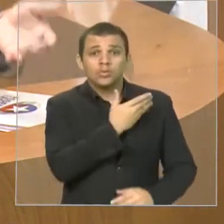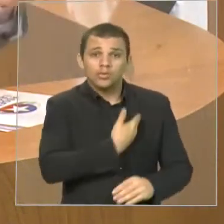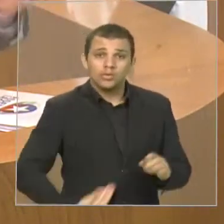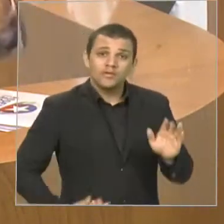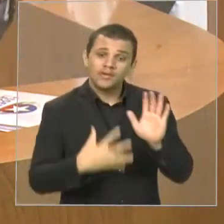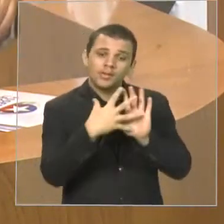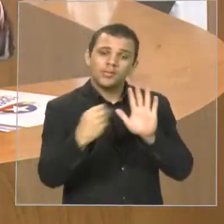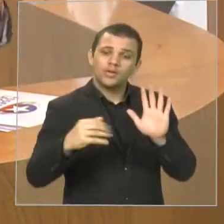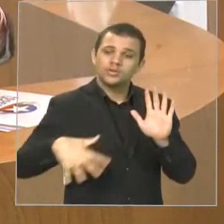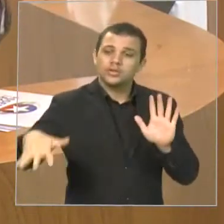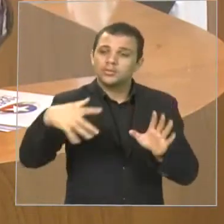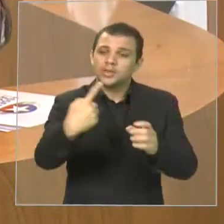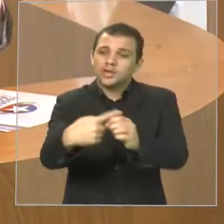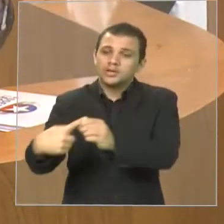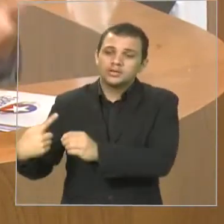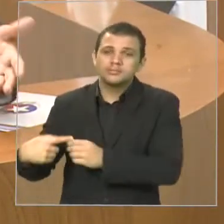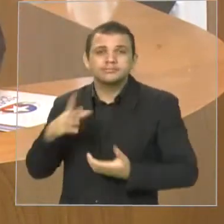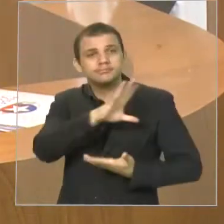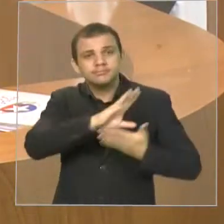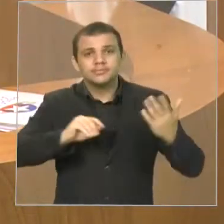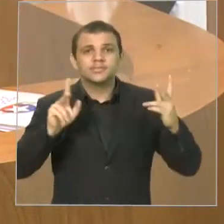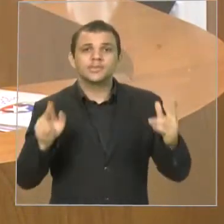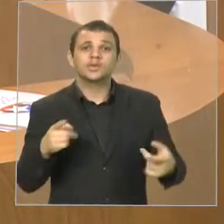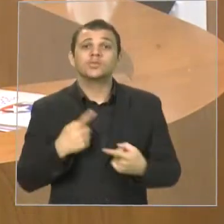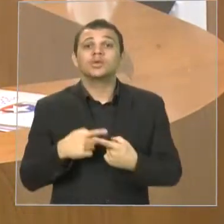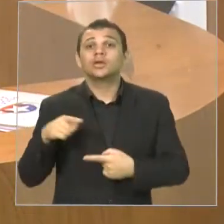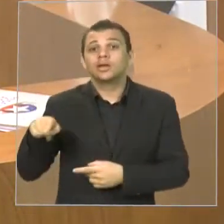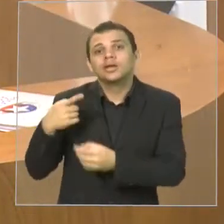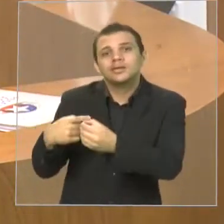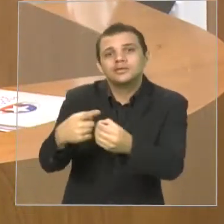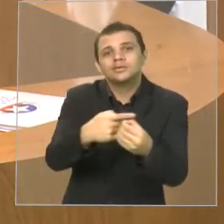acontecendo? Os municípios se sentem acobertados.